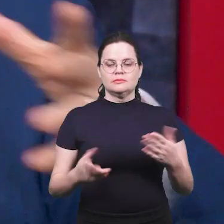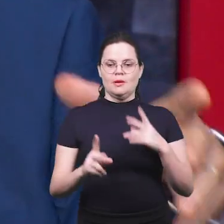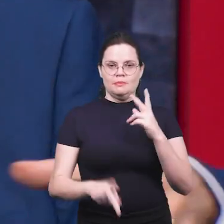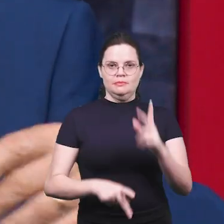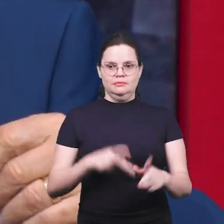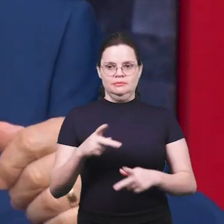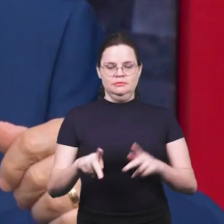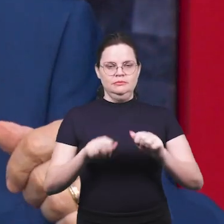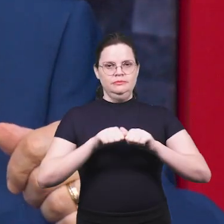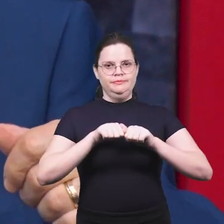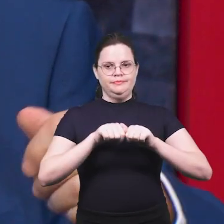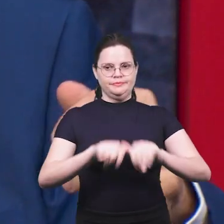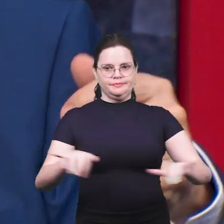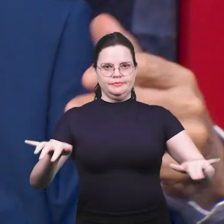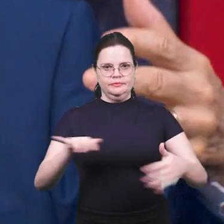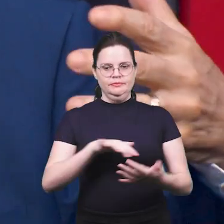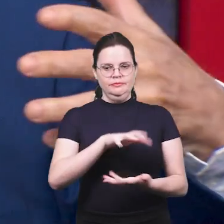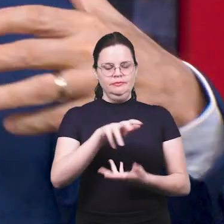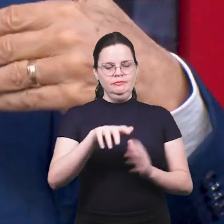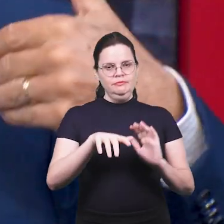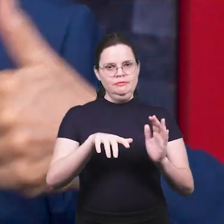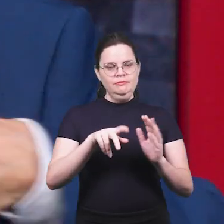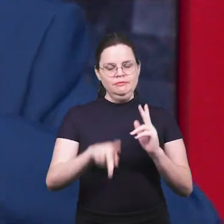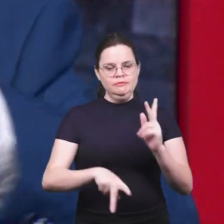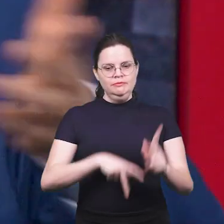espalhados pela região ocidental